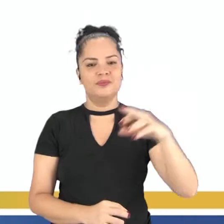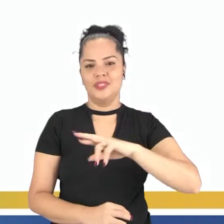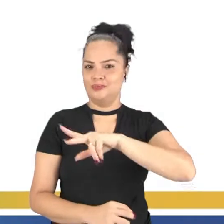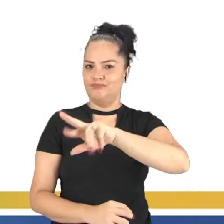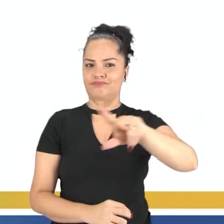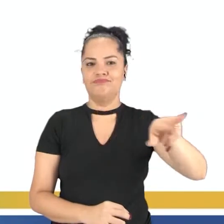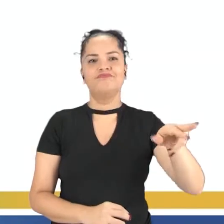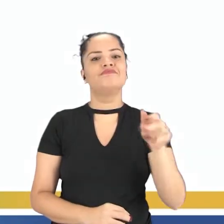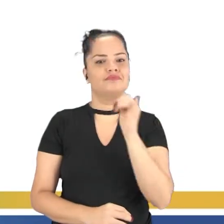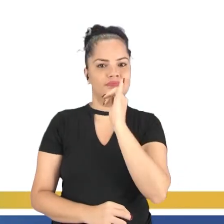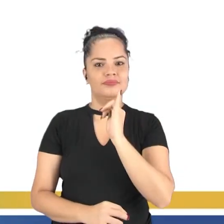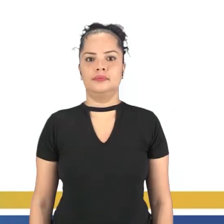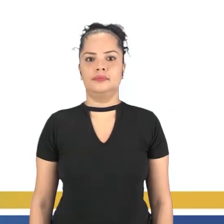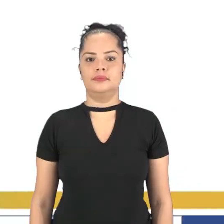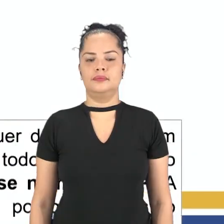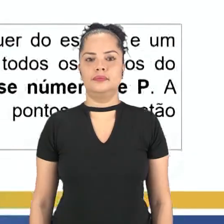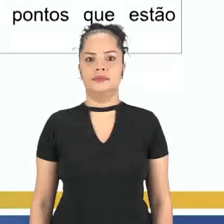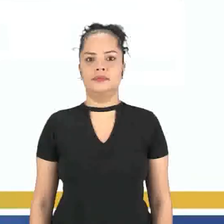diante.